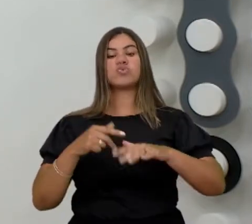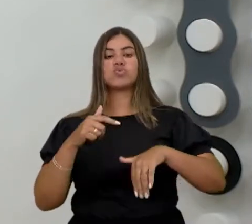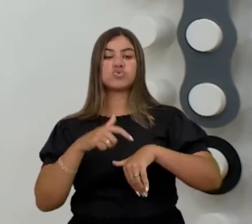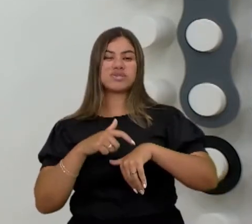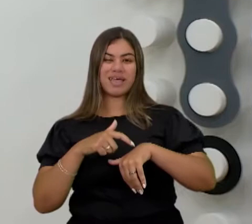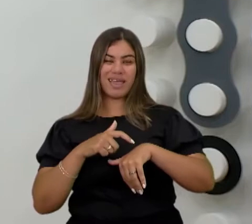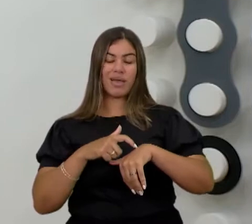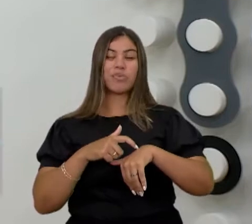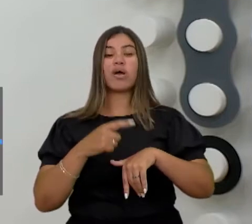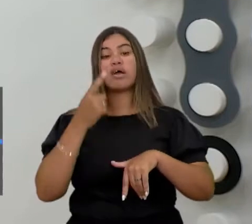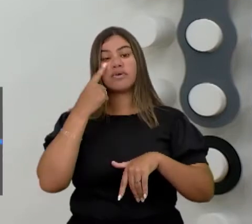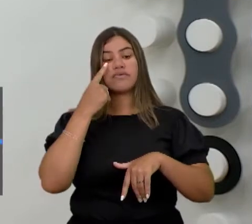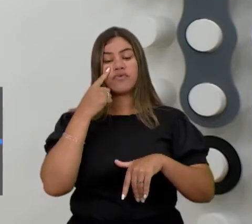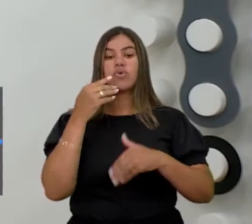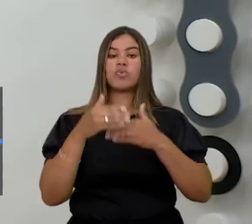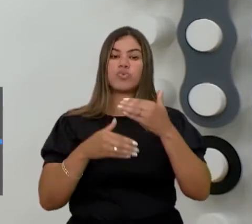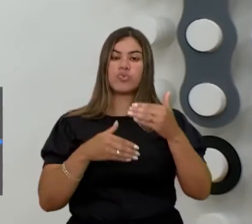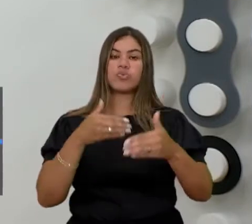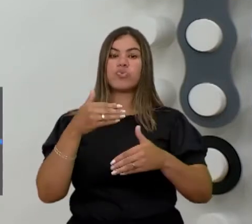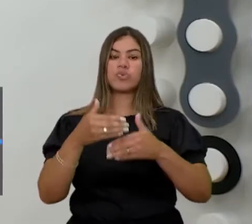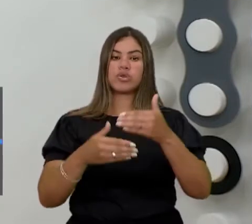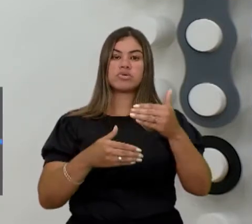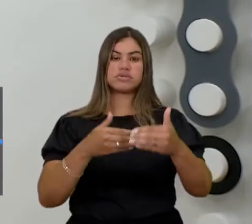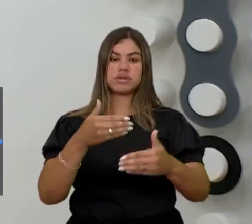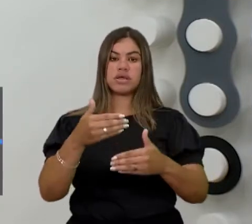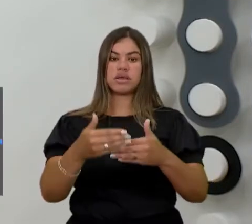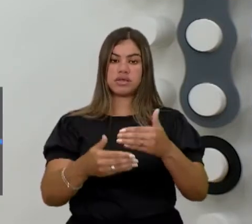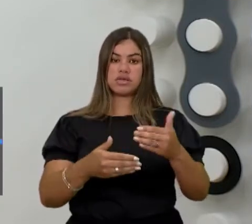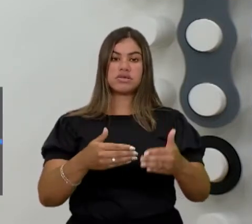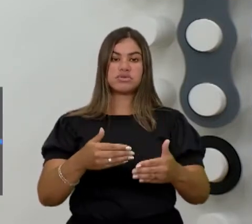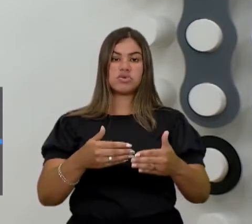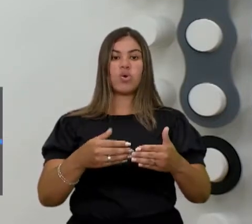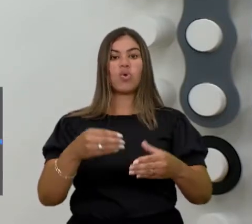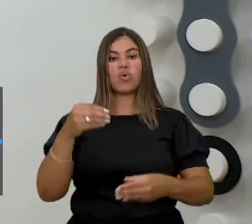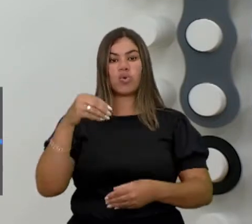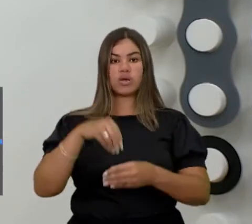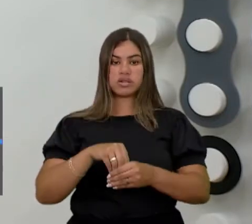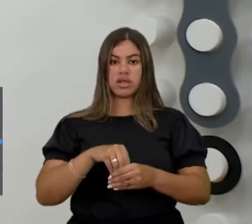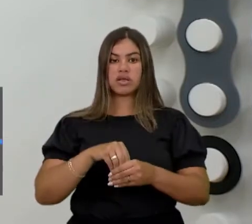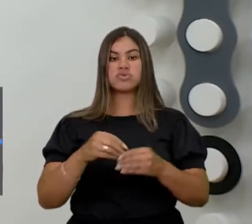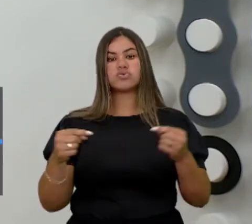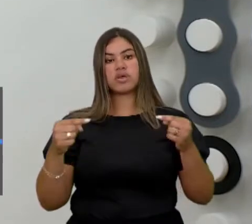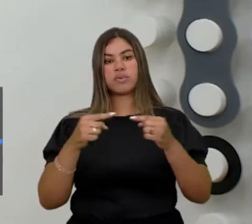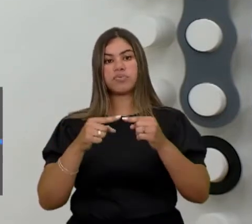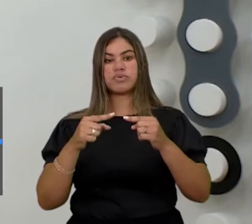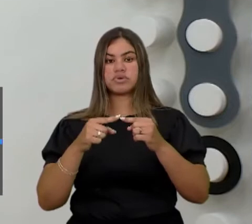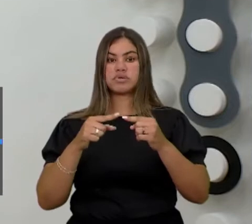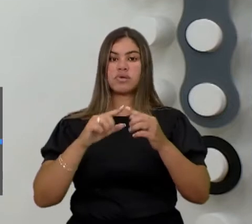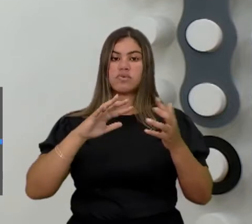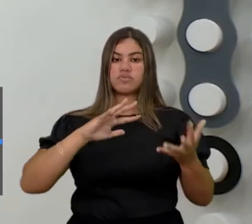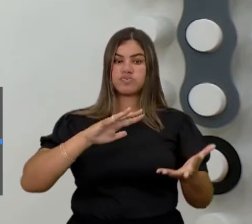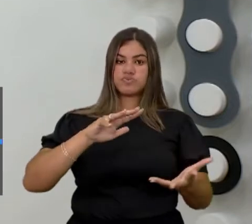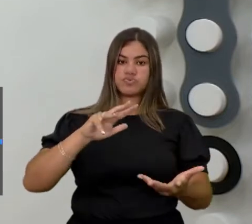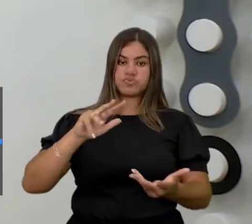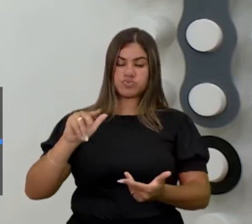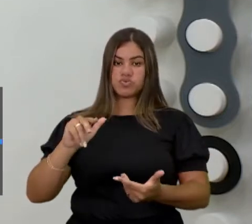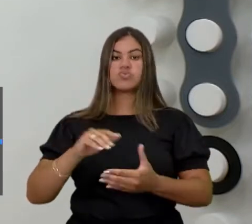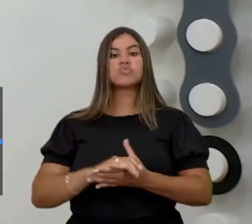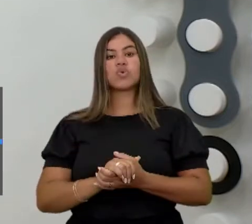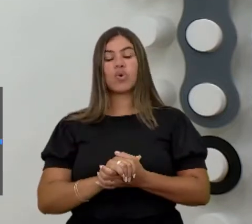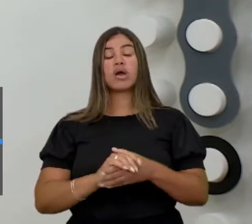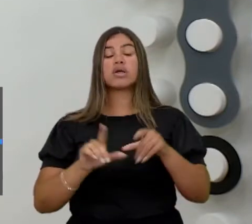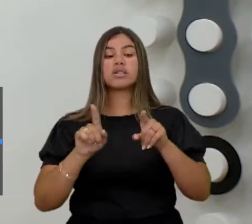ou menos aí o processo, né, dos processos internos que nós temos aí no planeta e o desenvolvimento